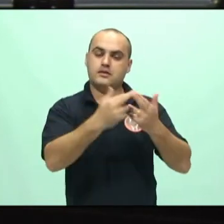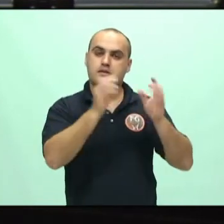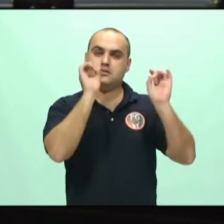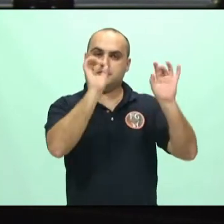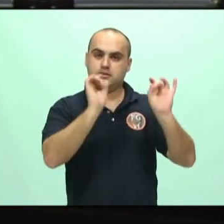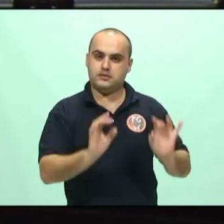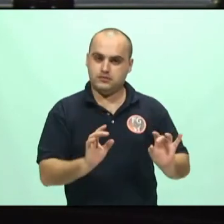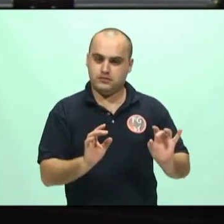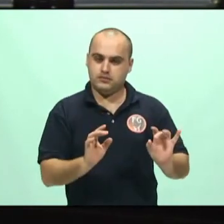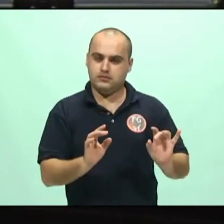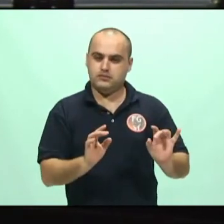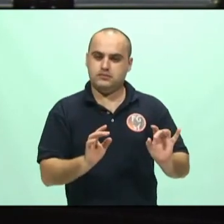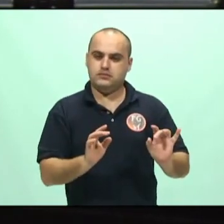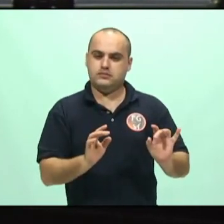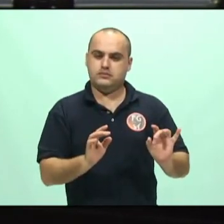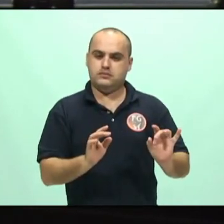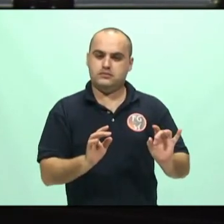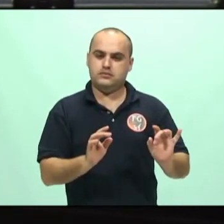especial